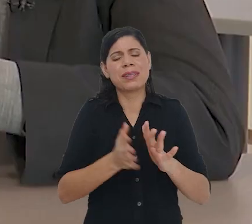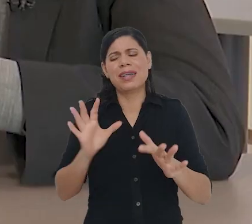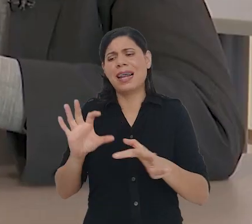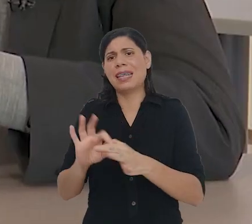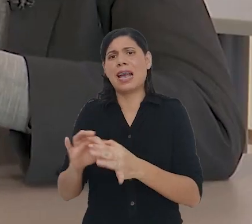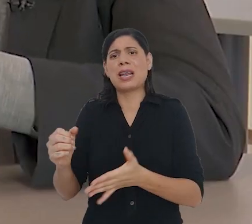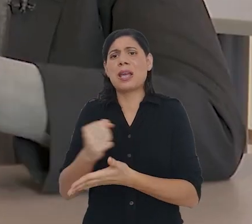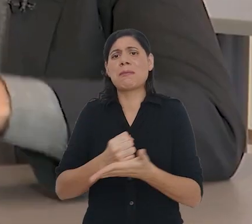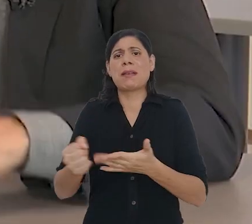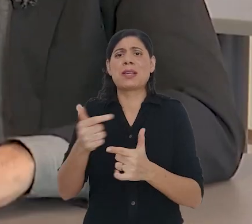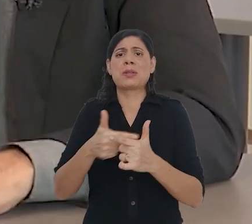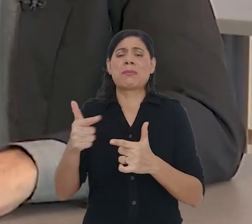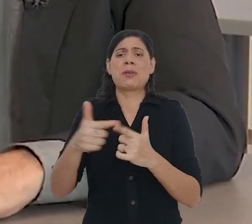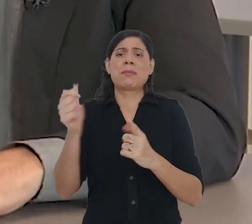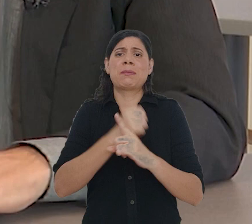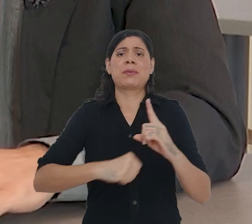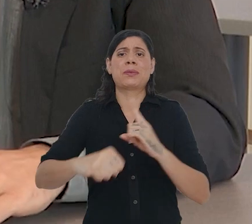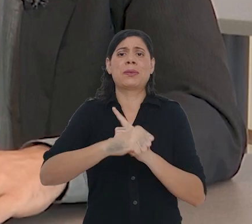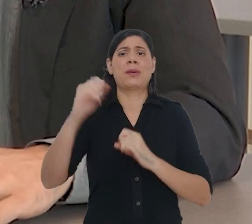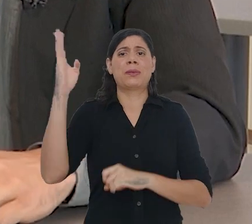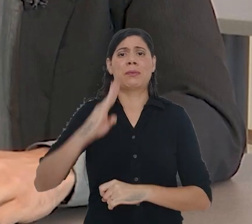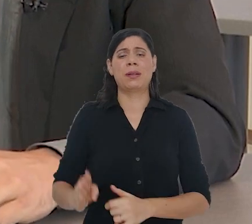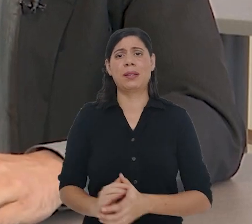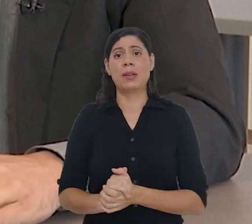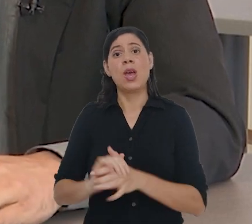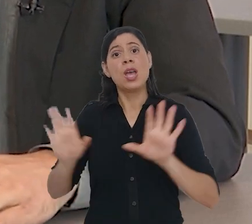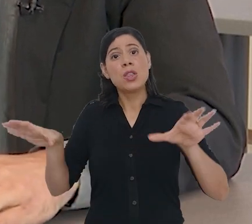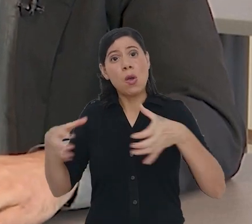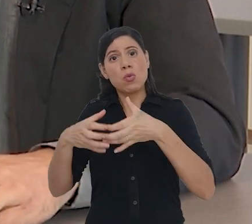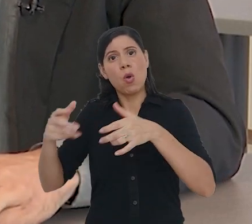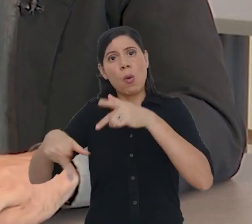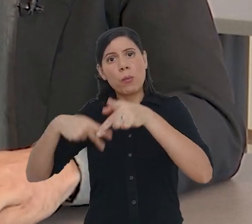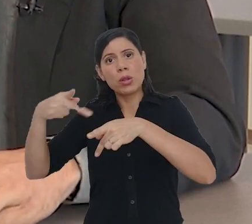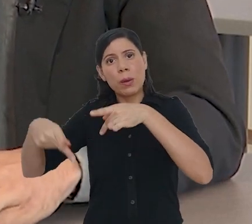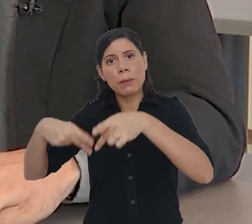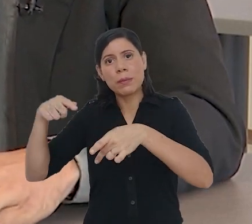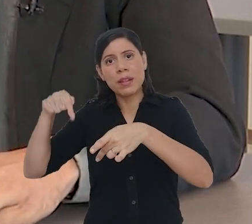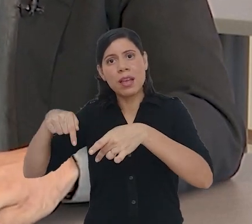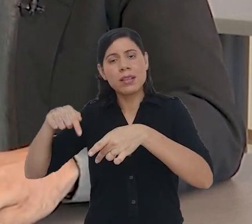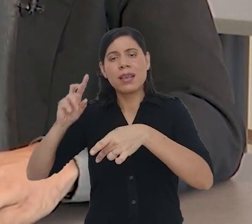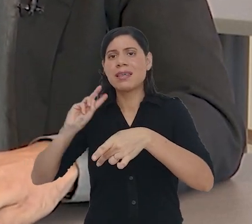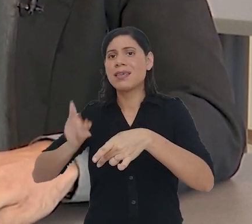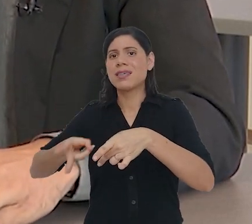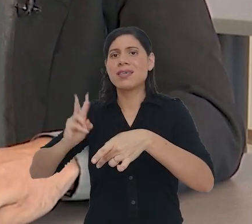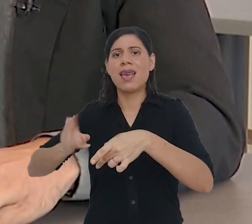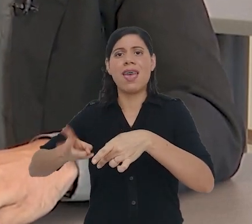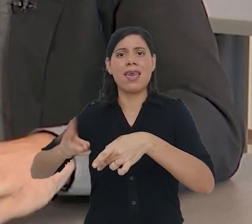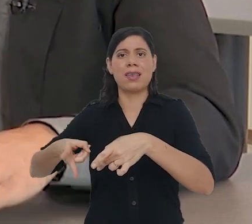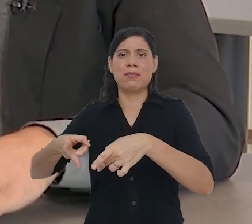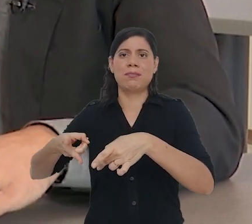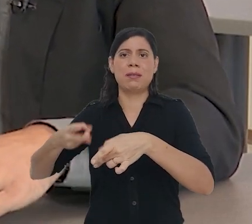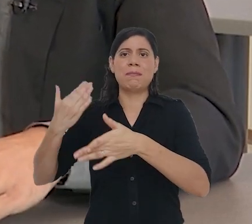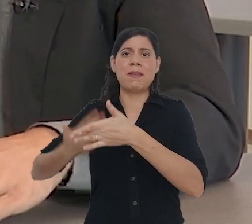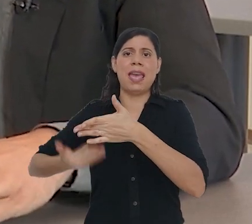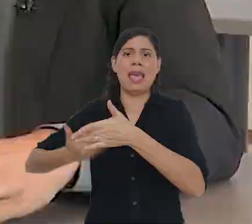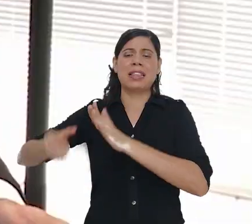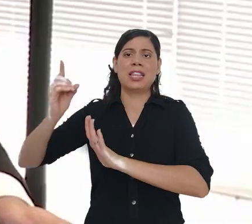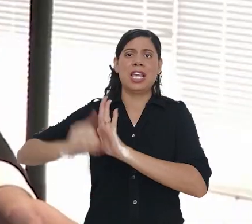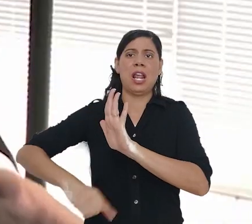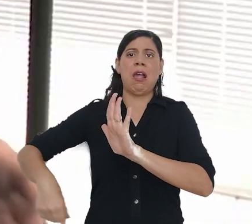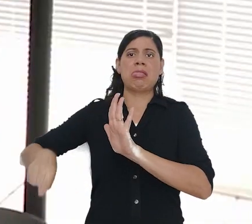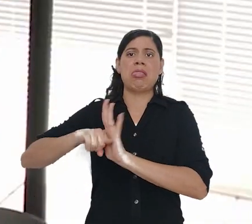Brasil. Então, há uma camada da população para a qual sempre foram historicamente negados direitos,